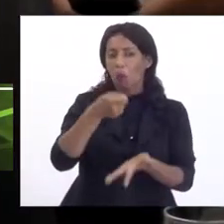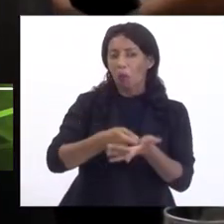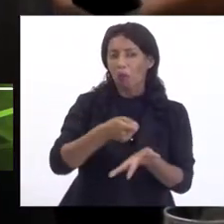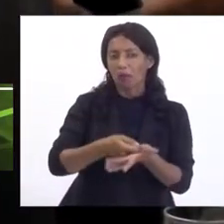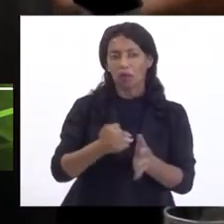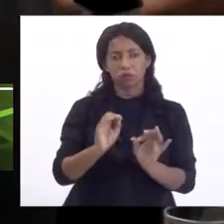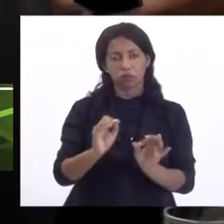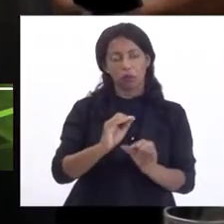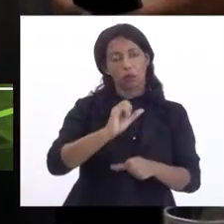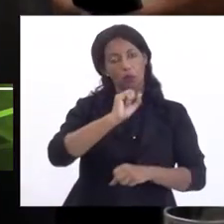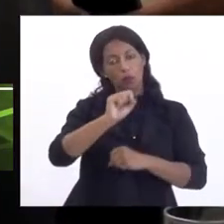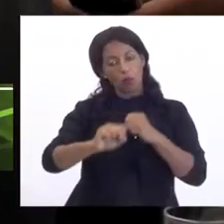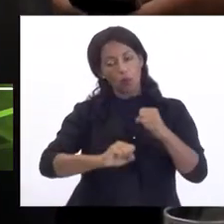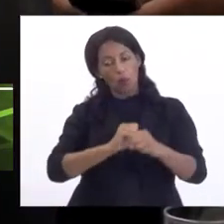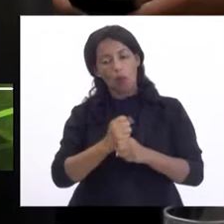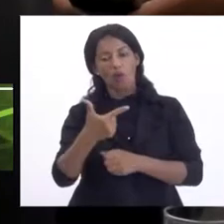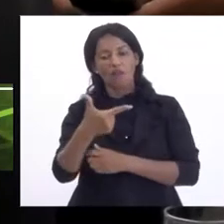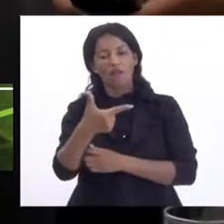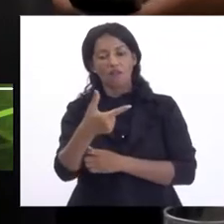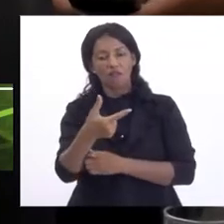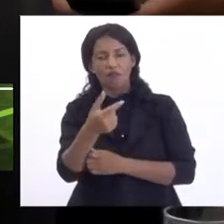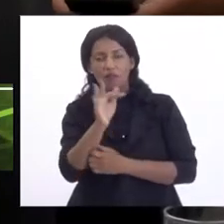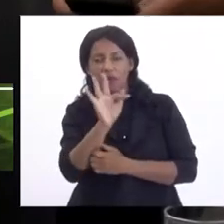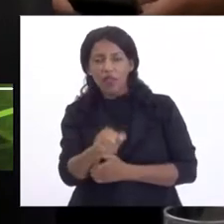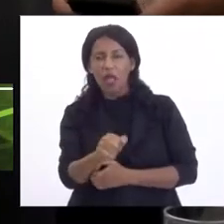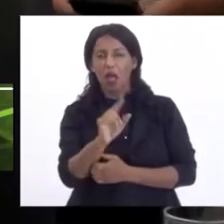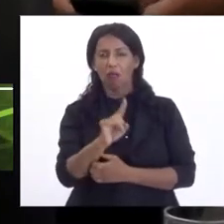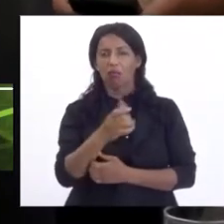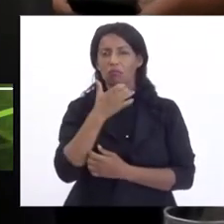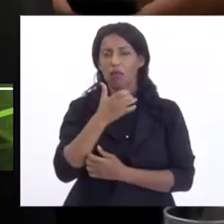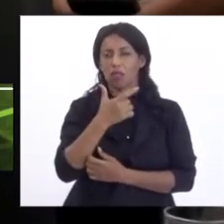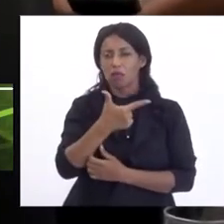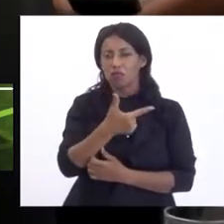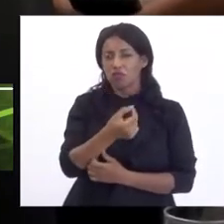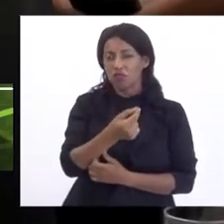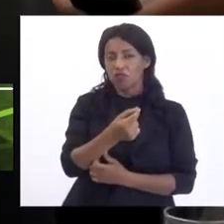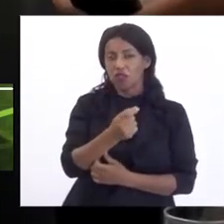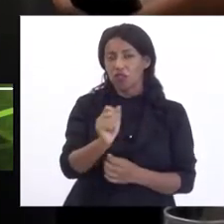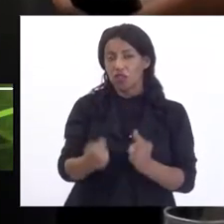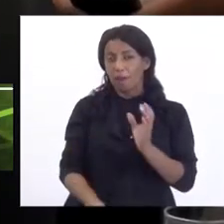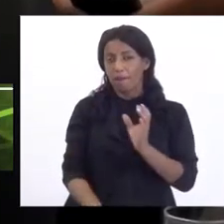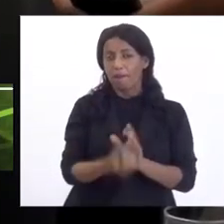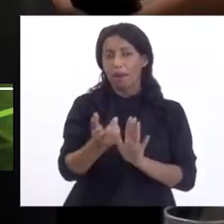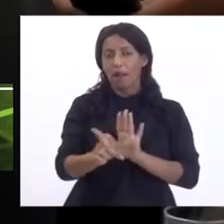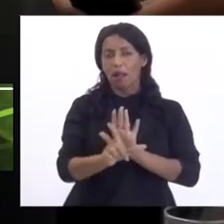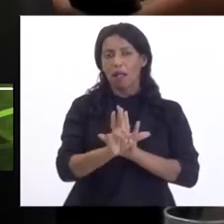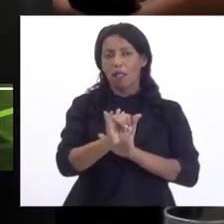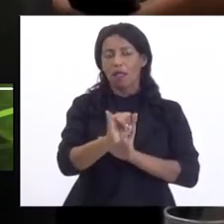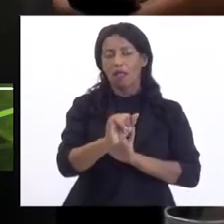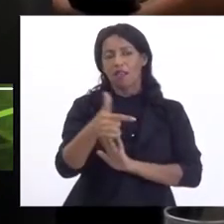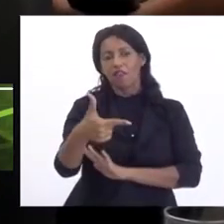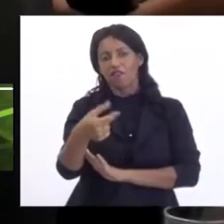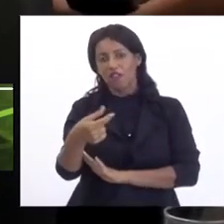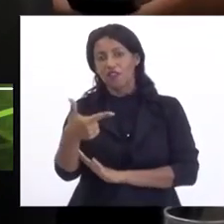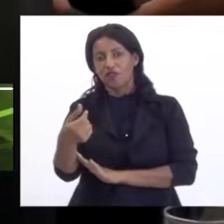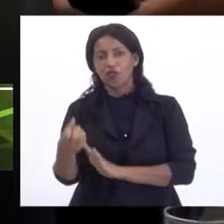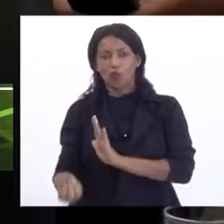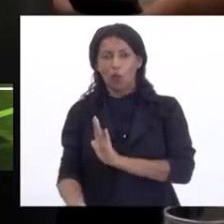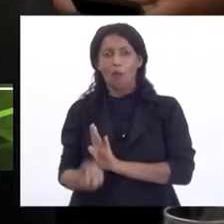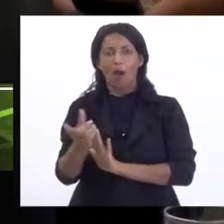só a partir do finalzinho, né, de dezembro de 2020, quando saiu a lei, que foi implementada a partir de 2021.